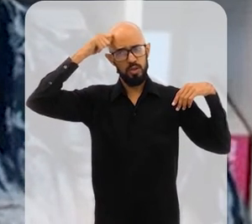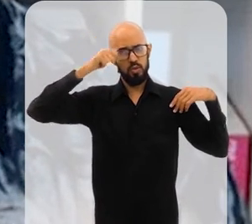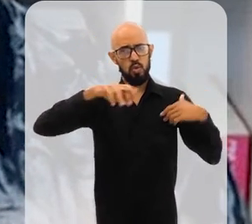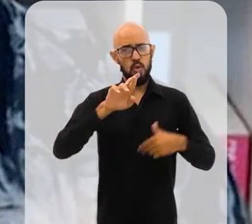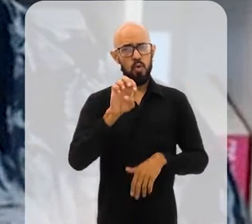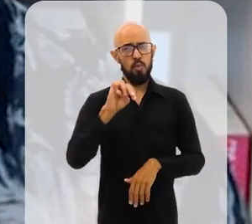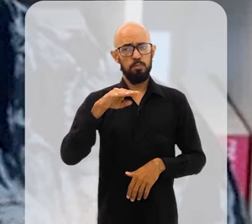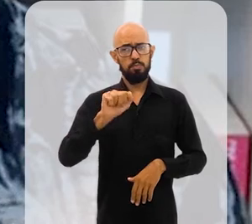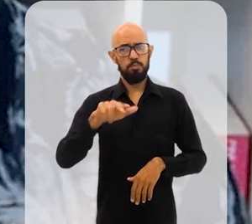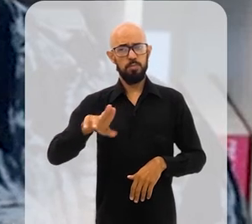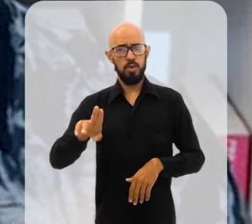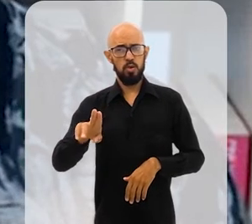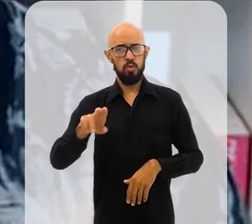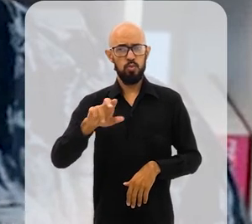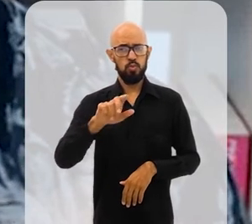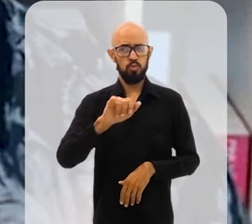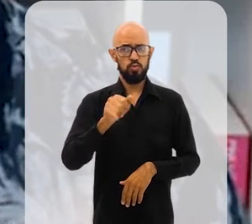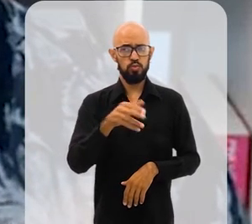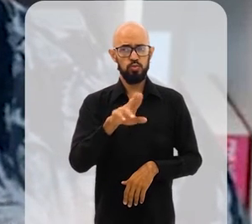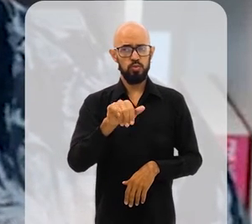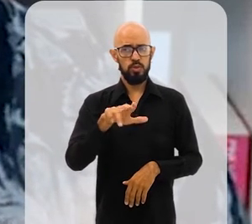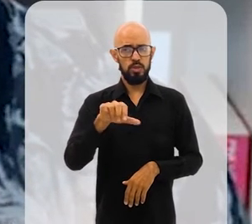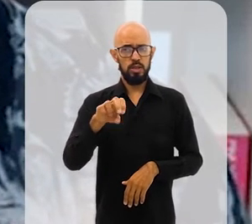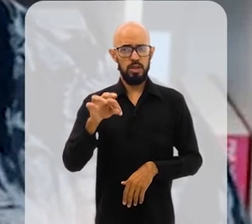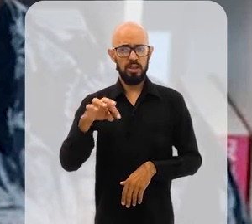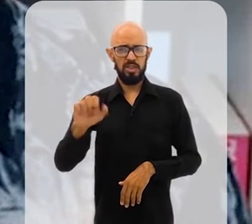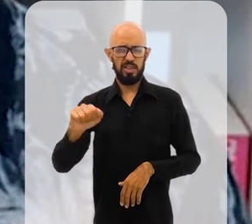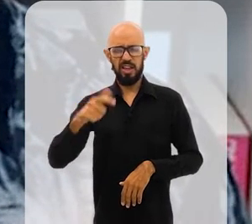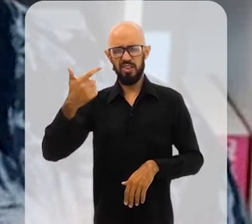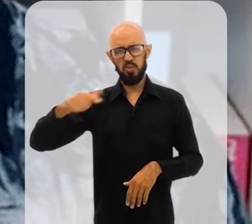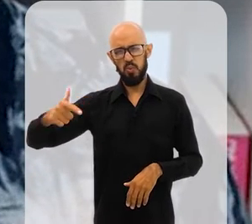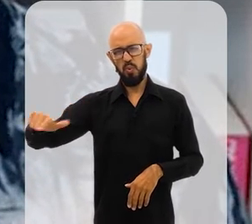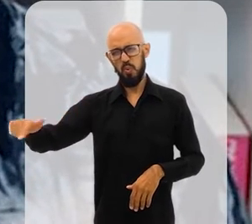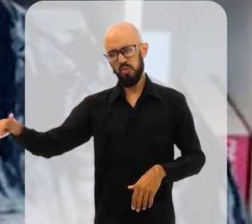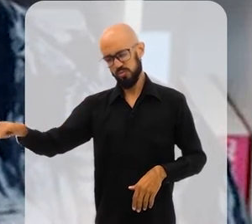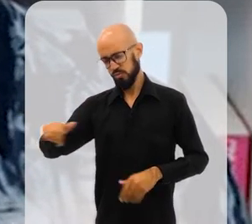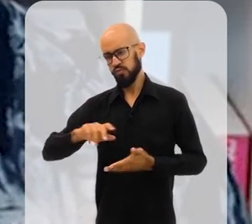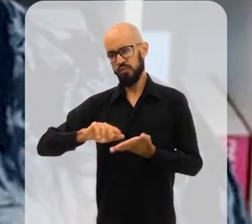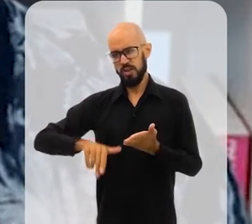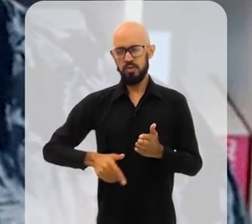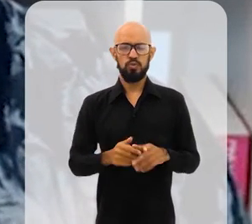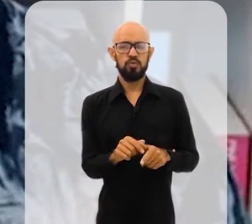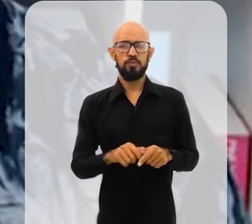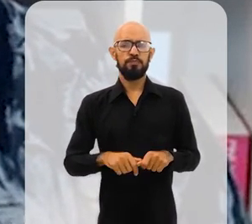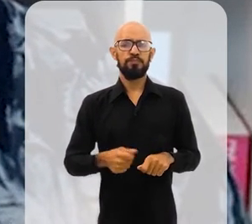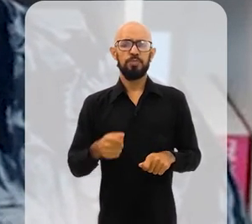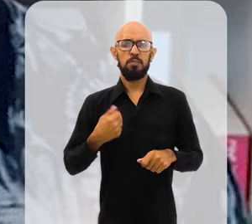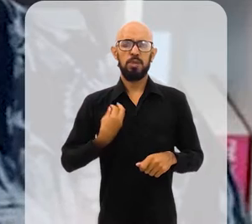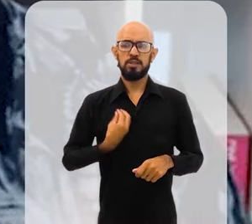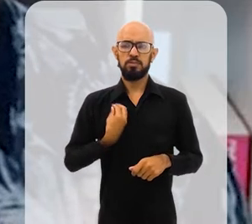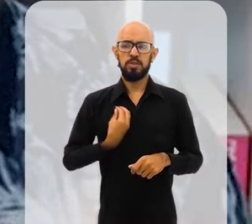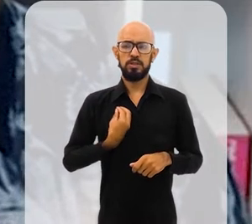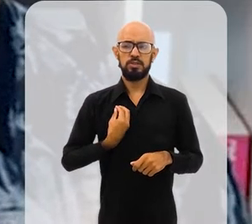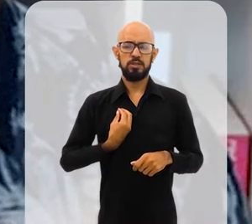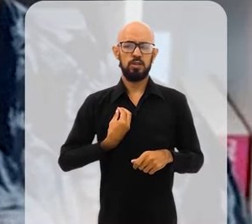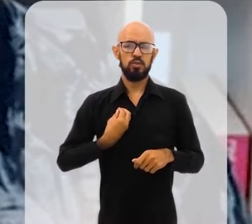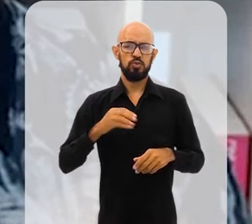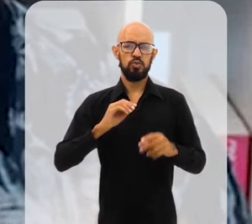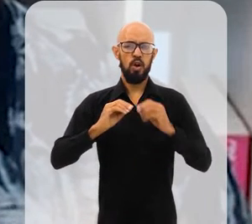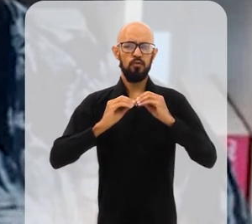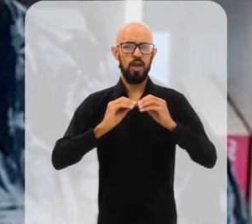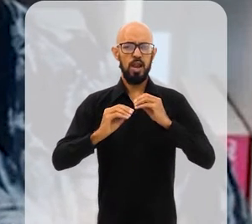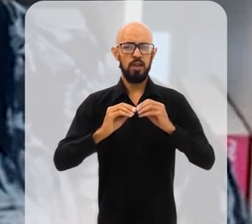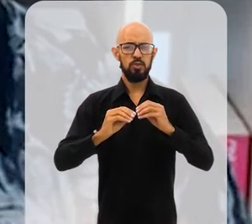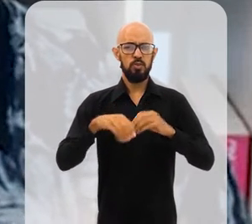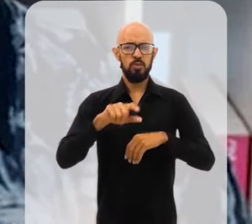no Passo, O Alto da Compadecida e Sonhos de uma Noite de Verão, entre várias outras. E também participações em novelas como Linha